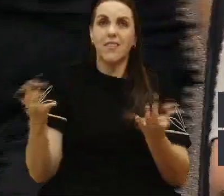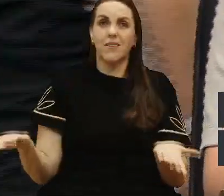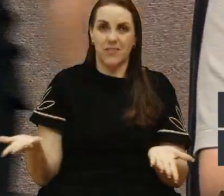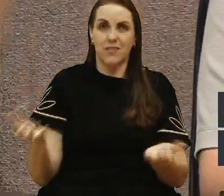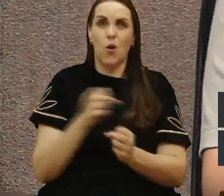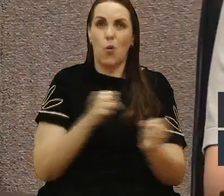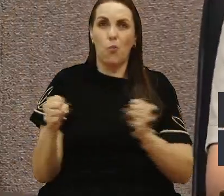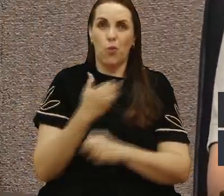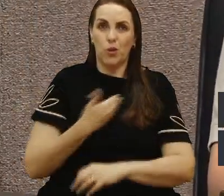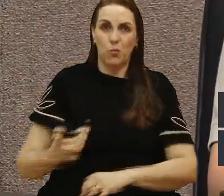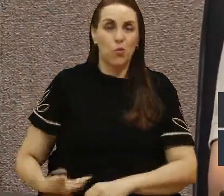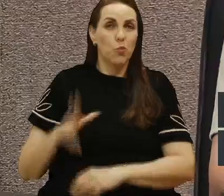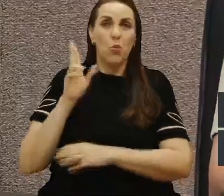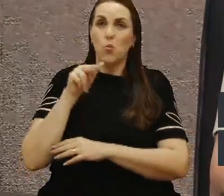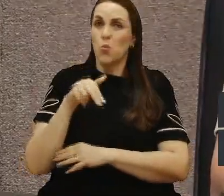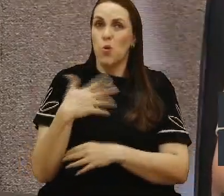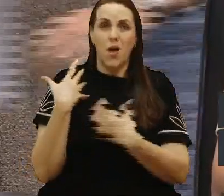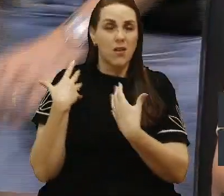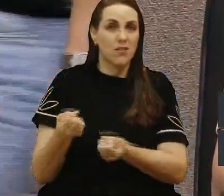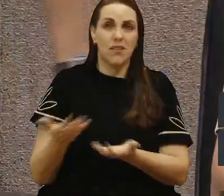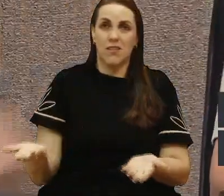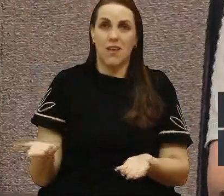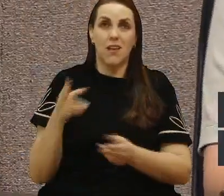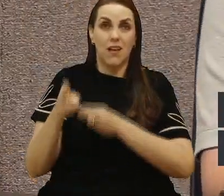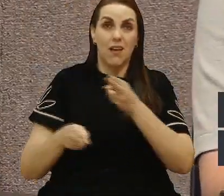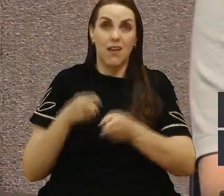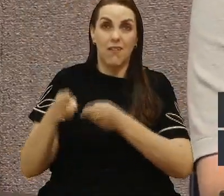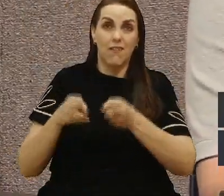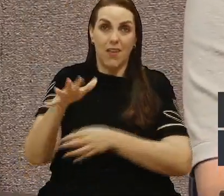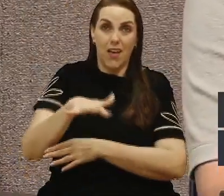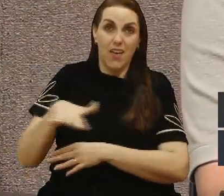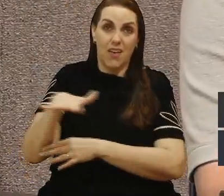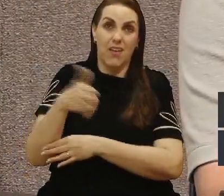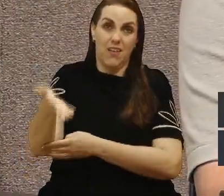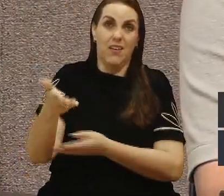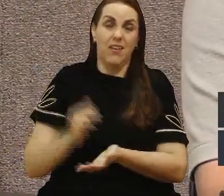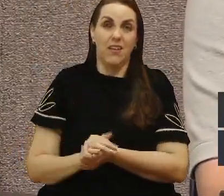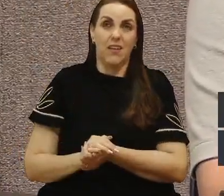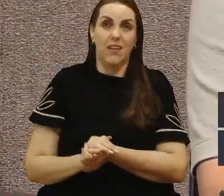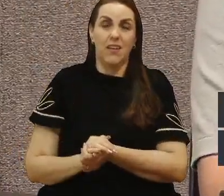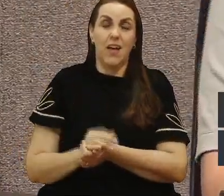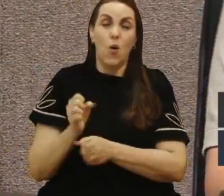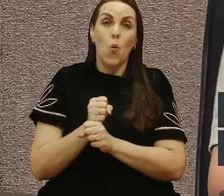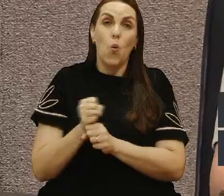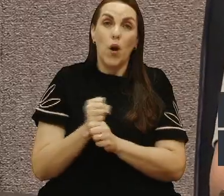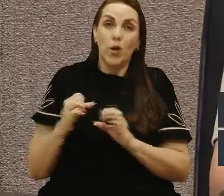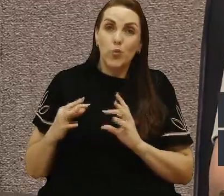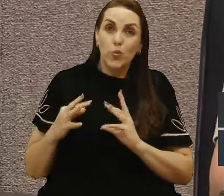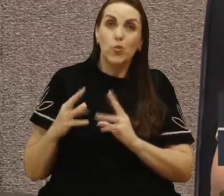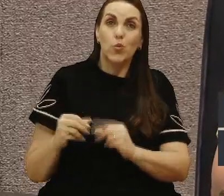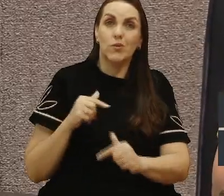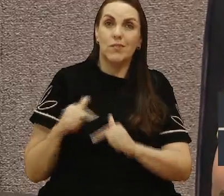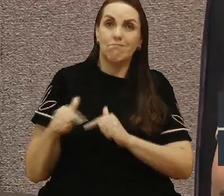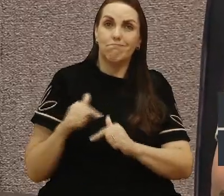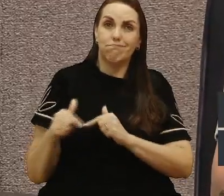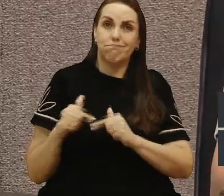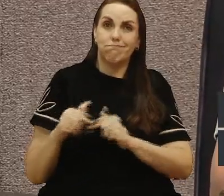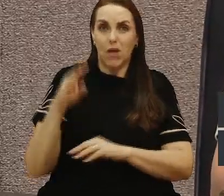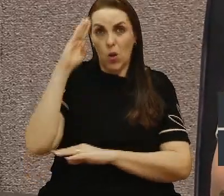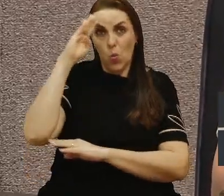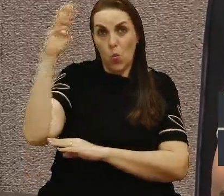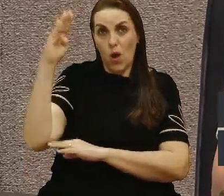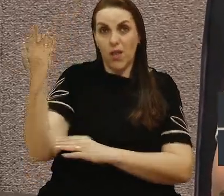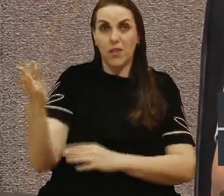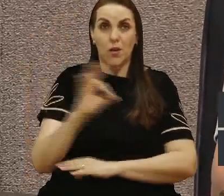é inadmissível a situação que acontece na Estação Férrea. Isso acaba, por vezes, manchando um trabalho de um ano inteiro que foi feito pela Guarda Municipal,